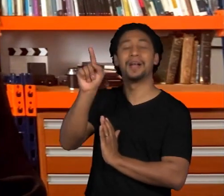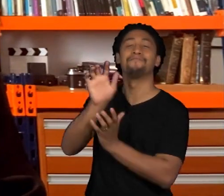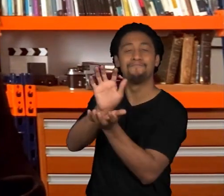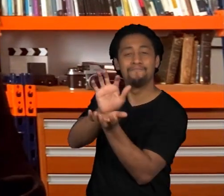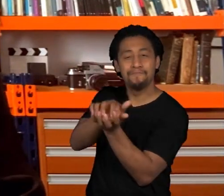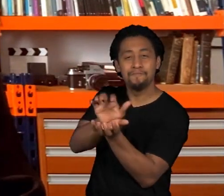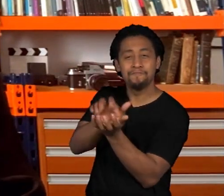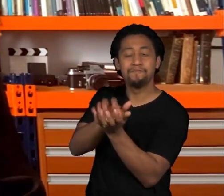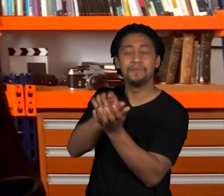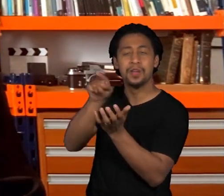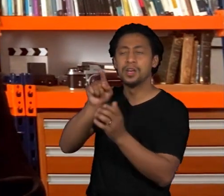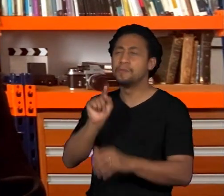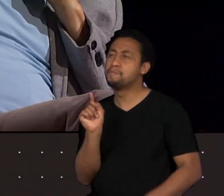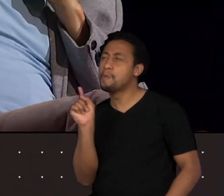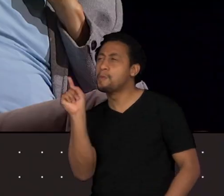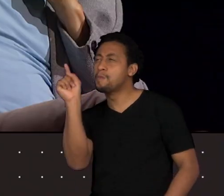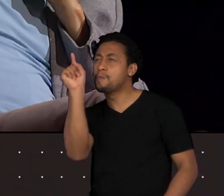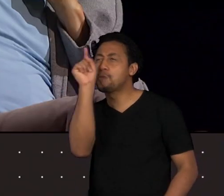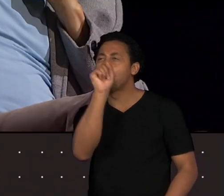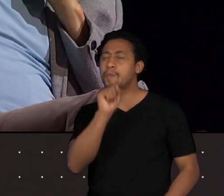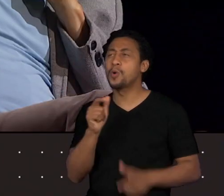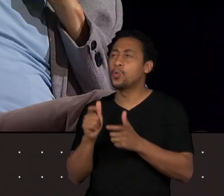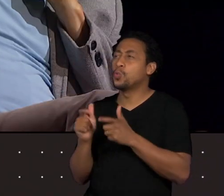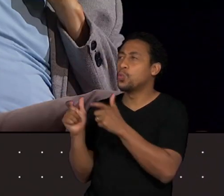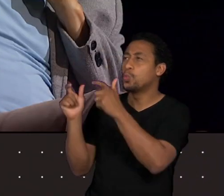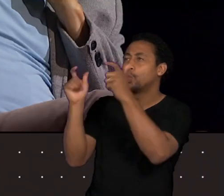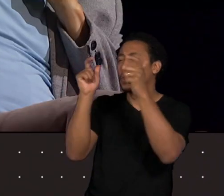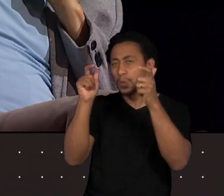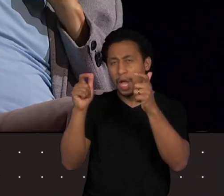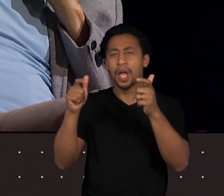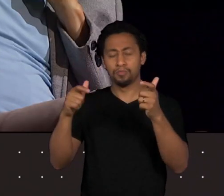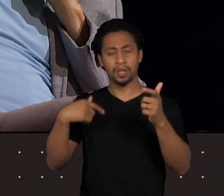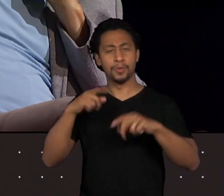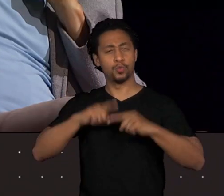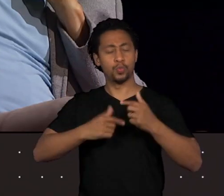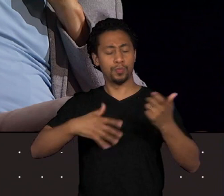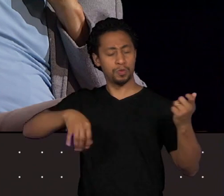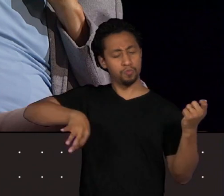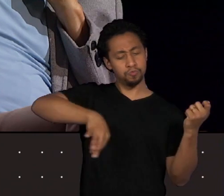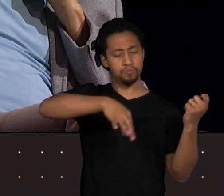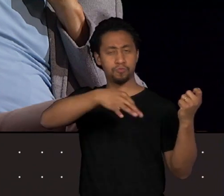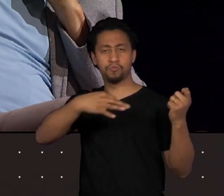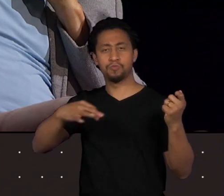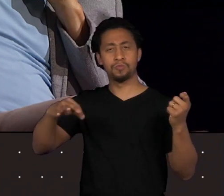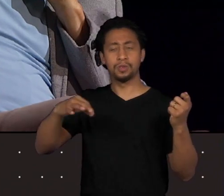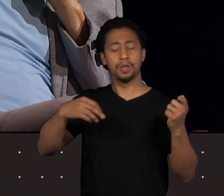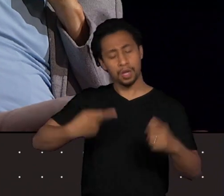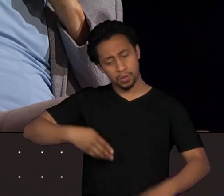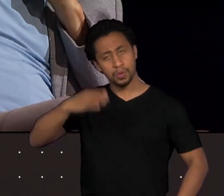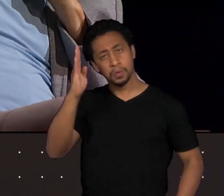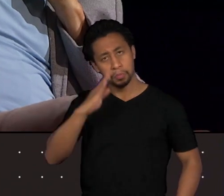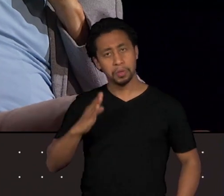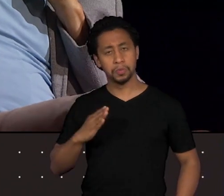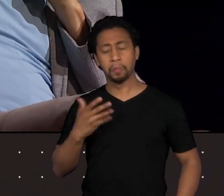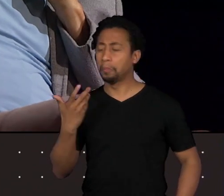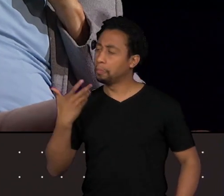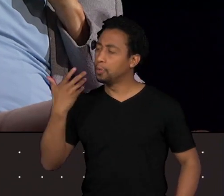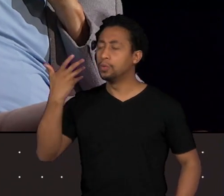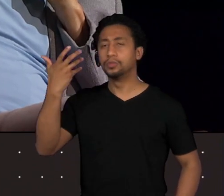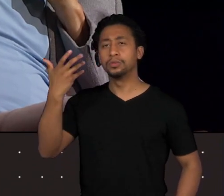dos sete instrumentos Antônio brasileiro Antônio canção Ant inteiro